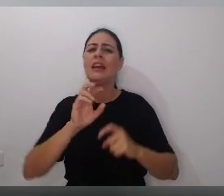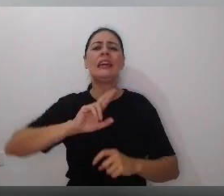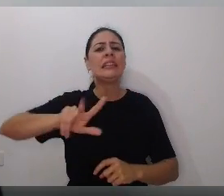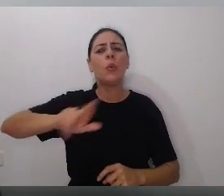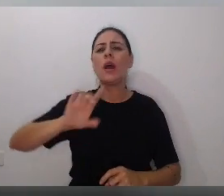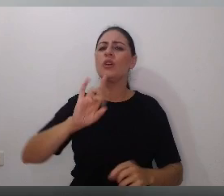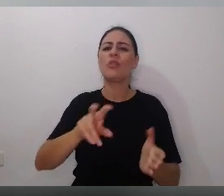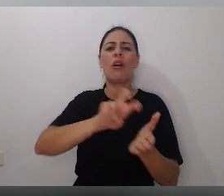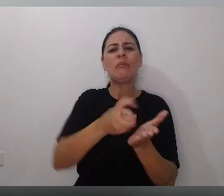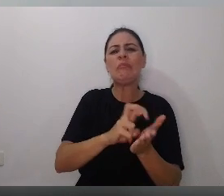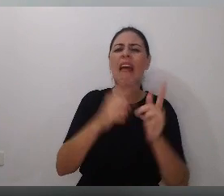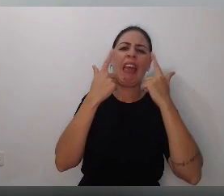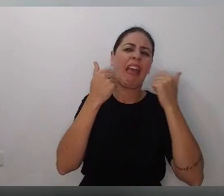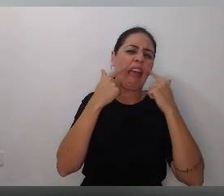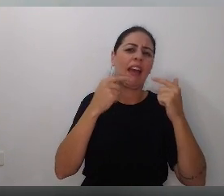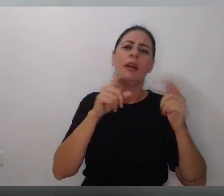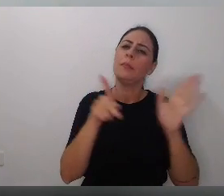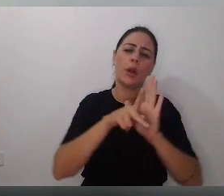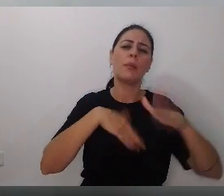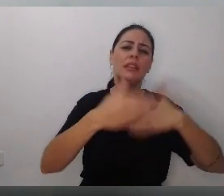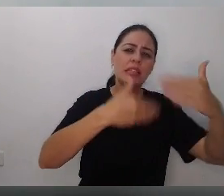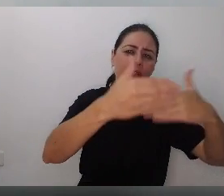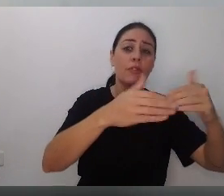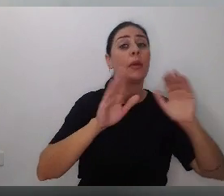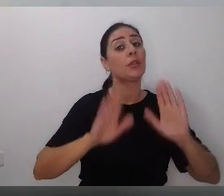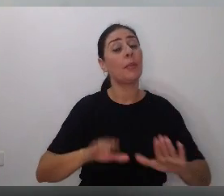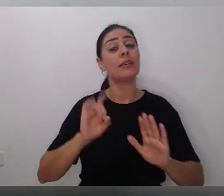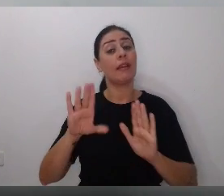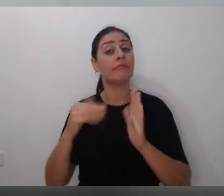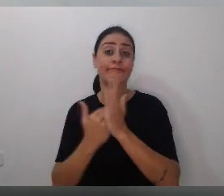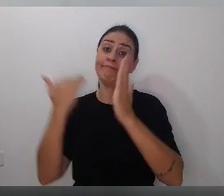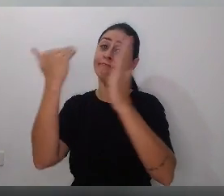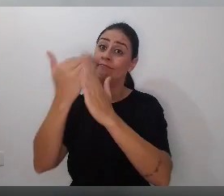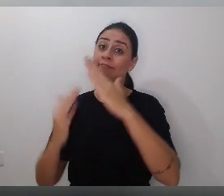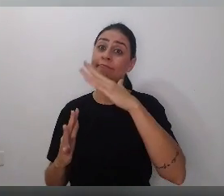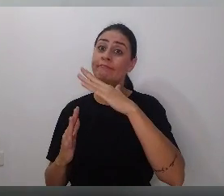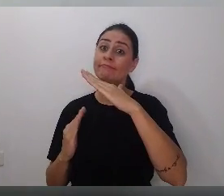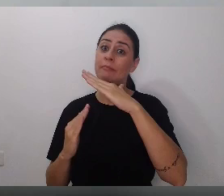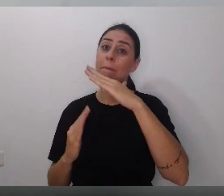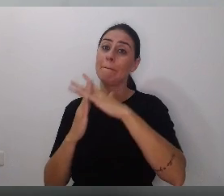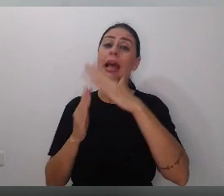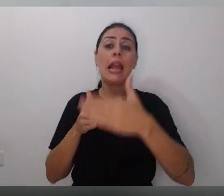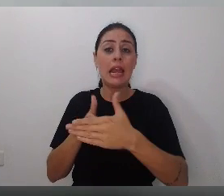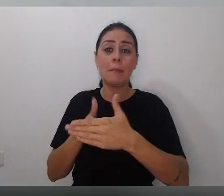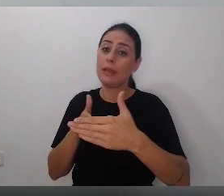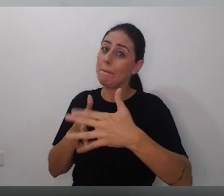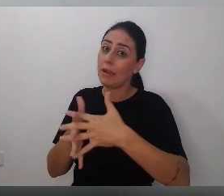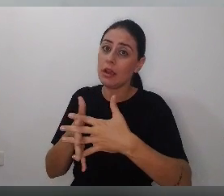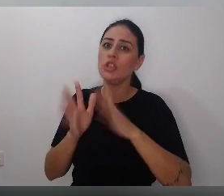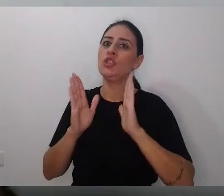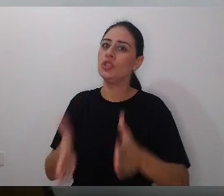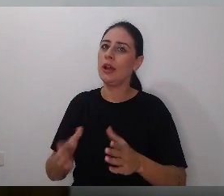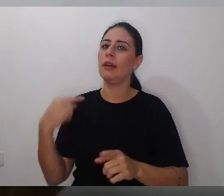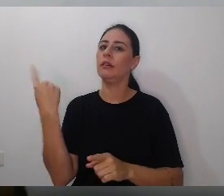desenvolvimento, que ele está se expressando e tal. Em que momento a família deve se preocupar? Em que momento essa birra não é